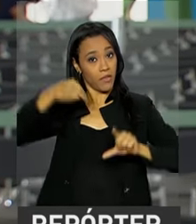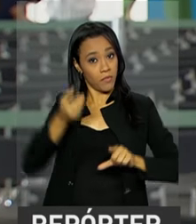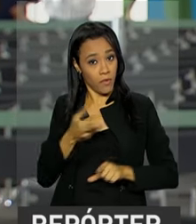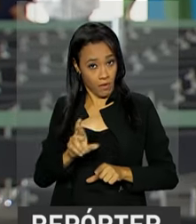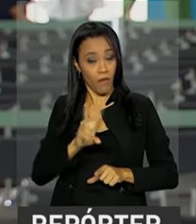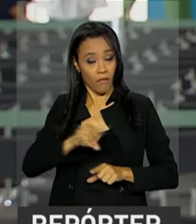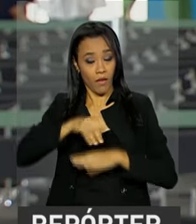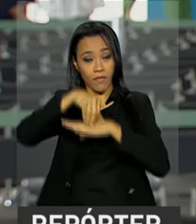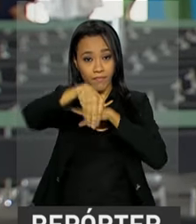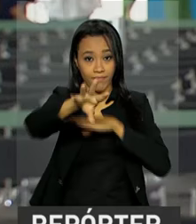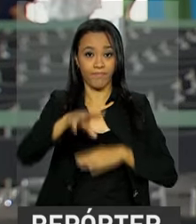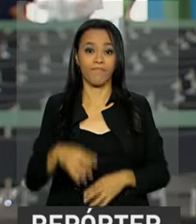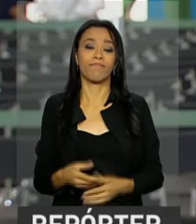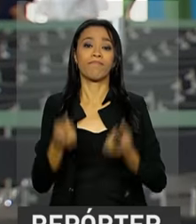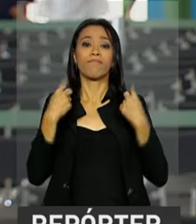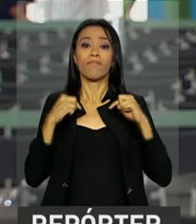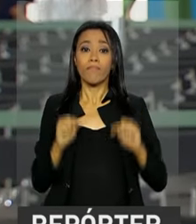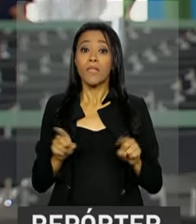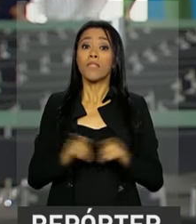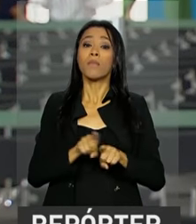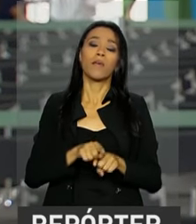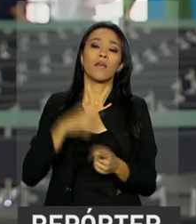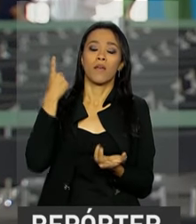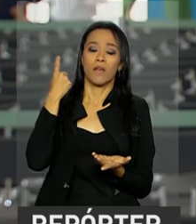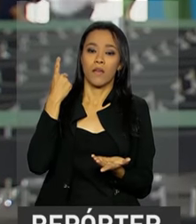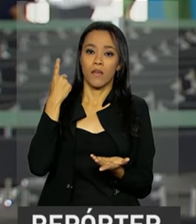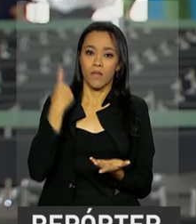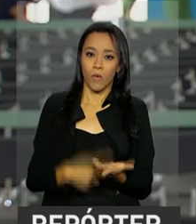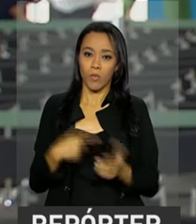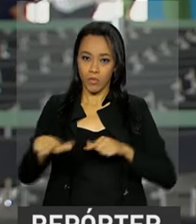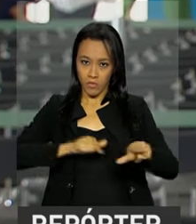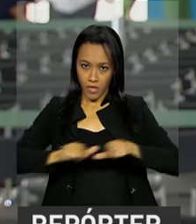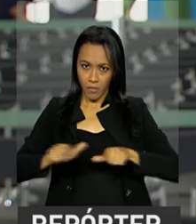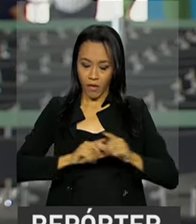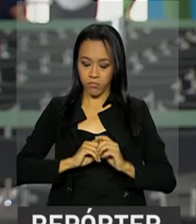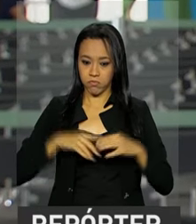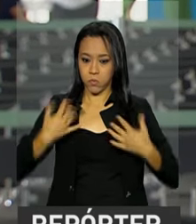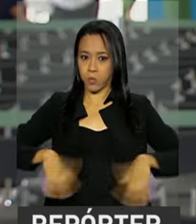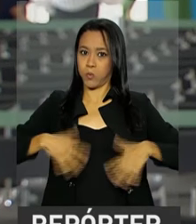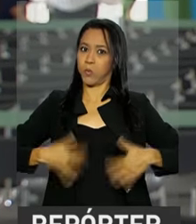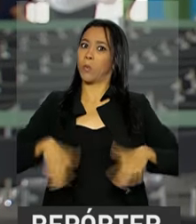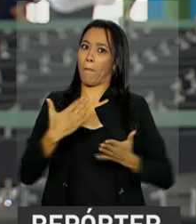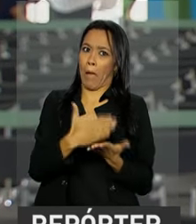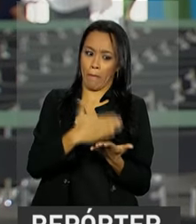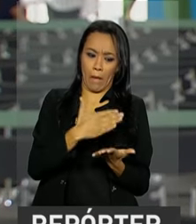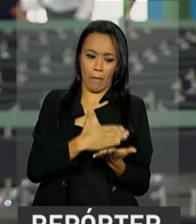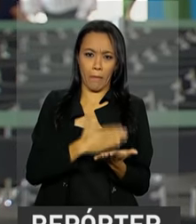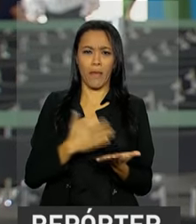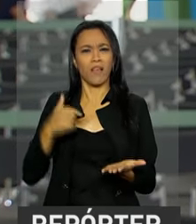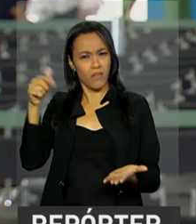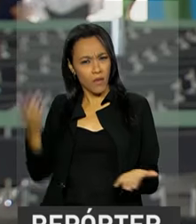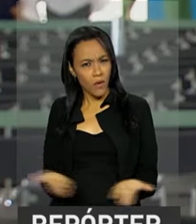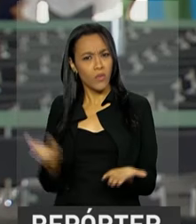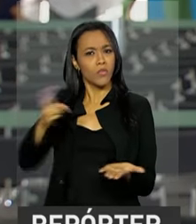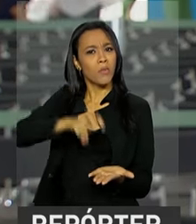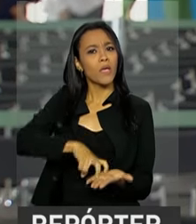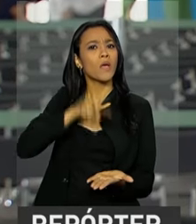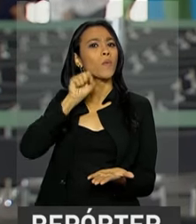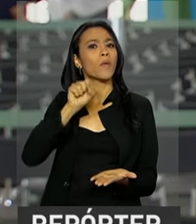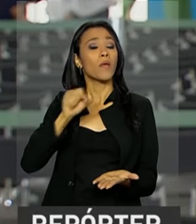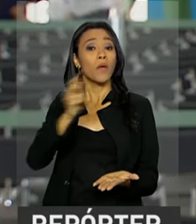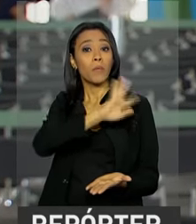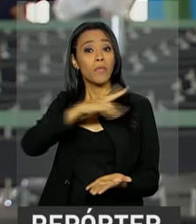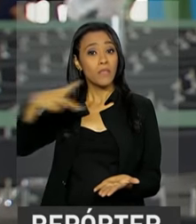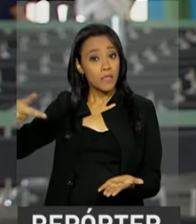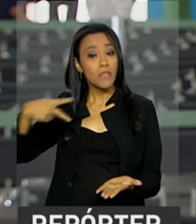essa cerimônia, Renata. E a agenda do presidente nessa quarta-feira, ela está cheia. Ainda pela manhã, o presidente Michel Temer, ele participa